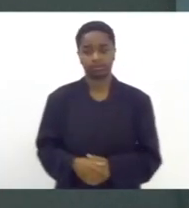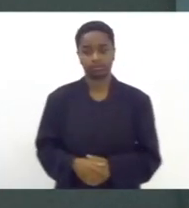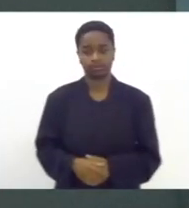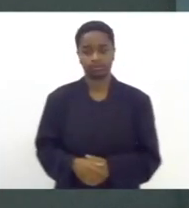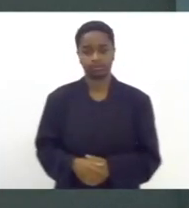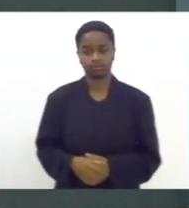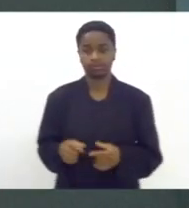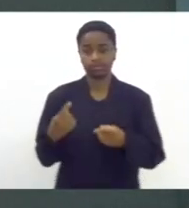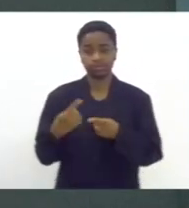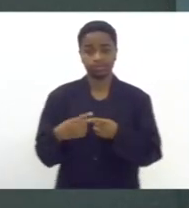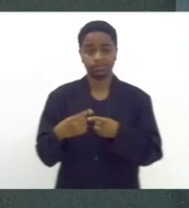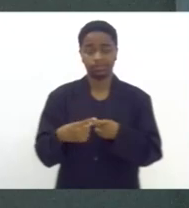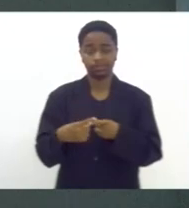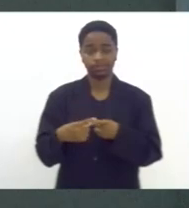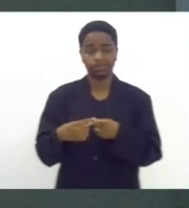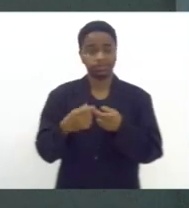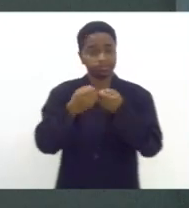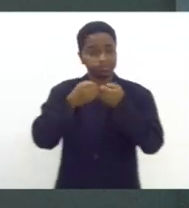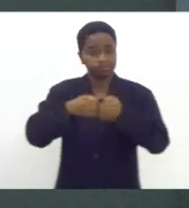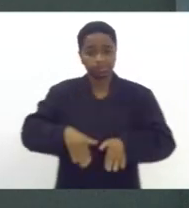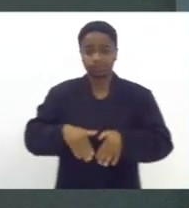uma tortura